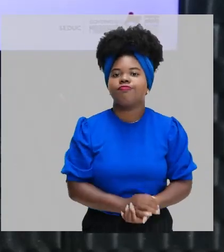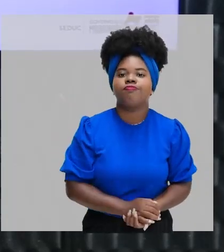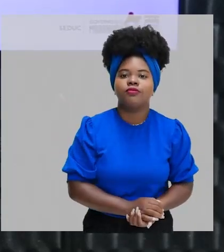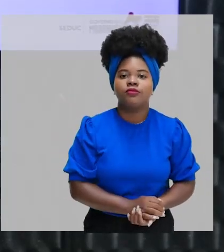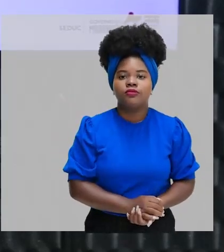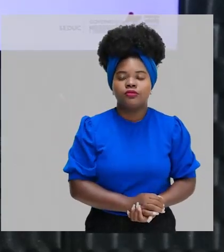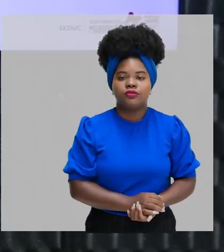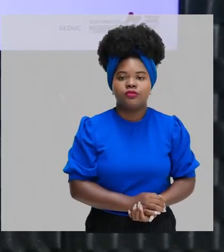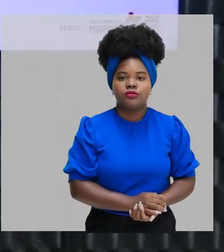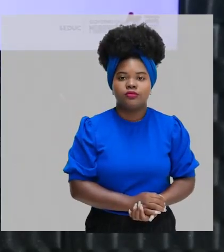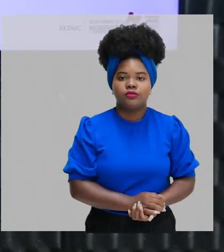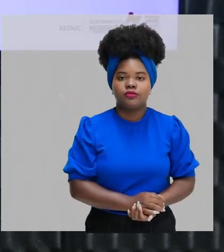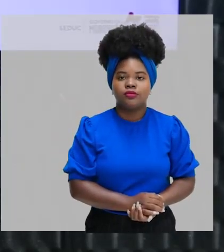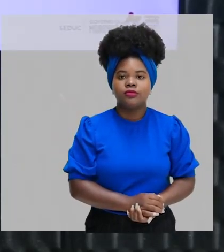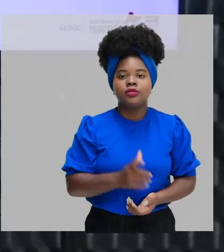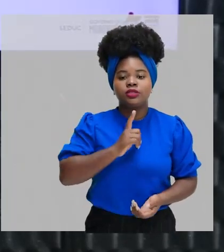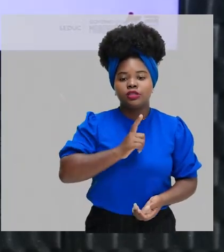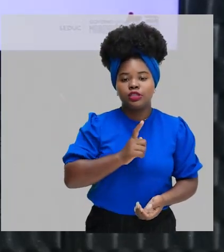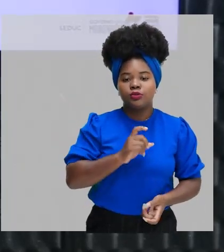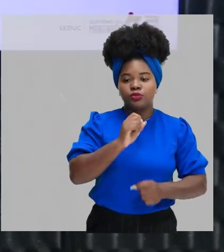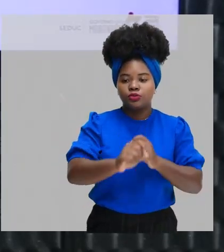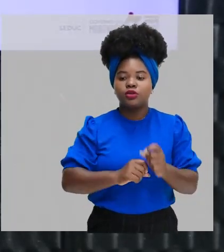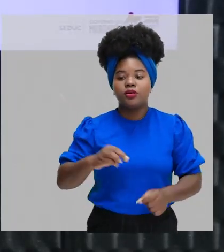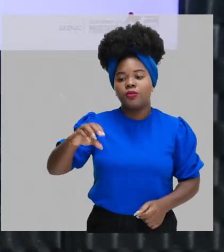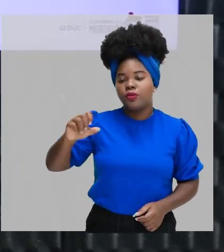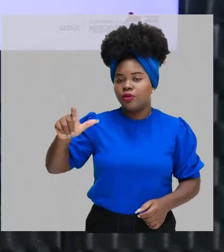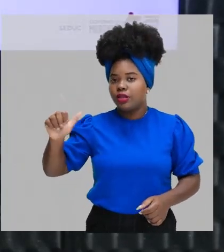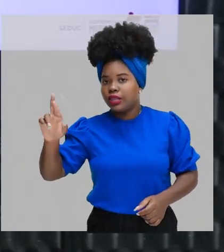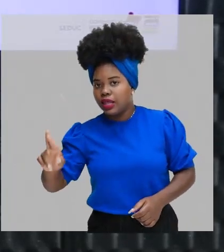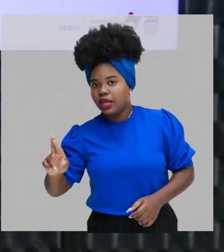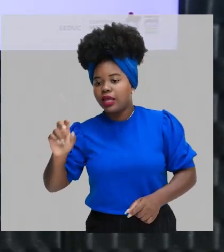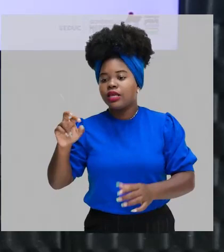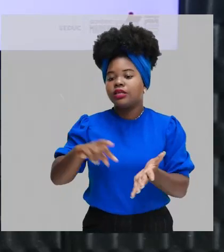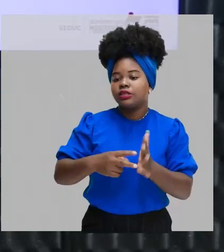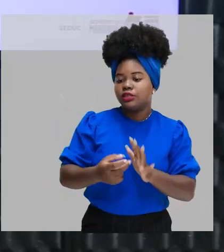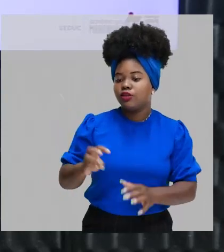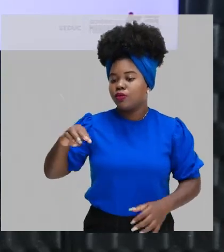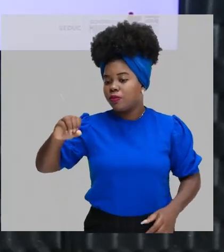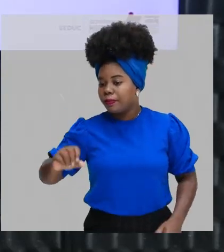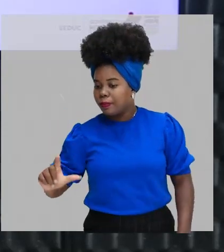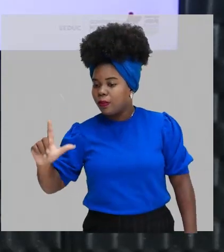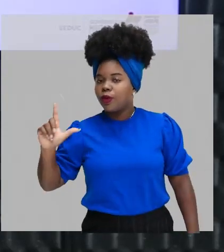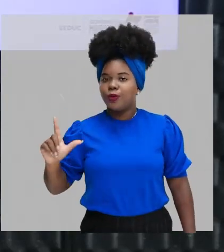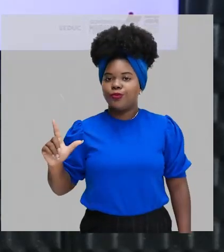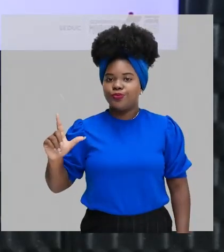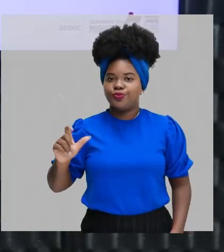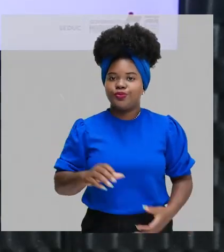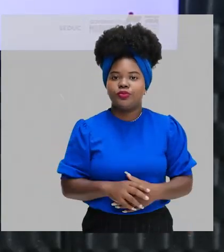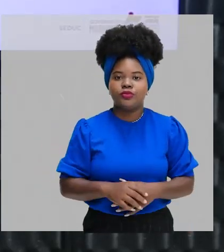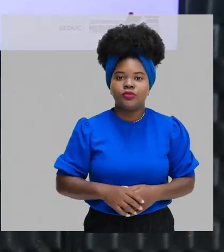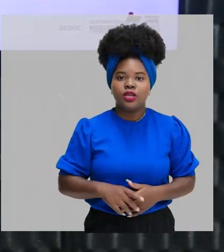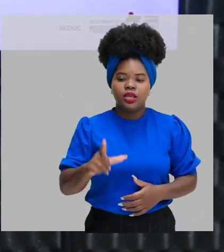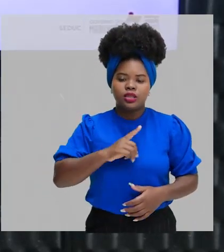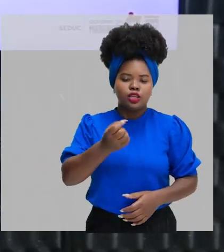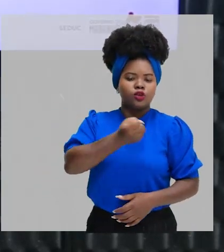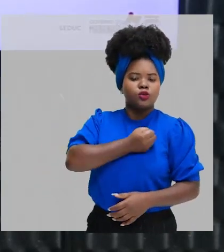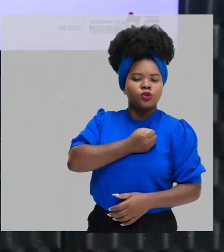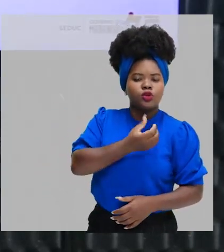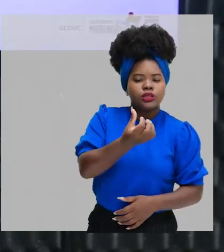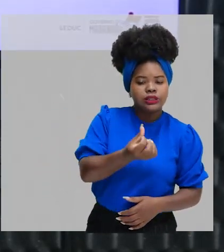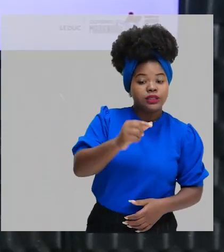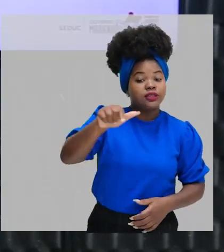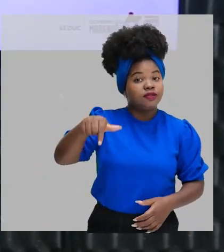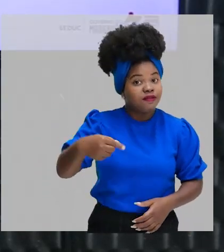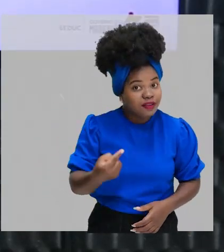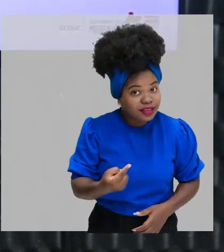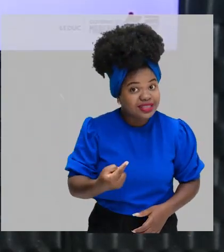massa molar, e massa molar vem de mol, tudo bem? O mol, aí eu vou para aquele número, 6